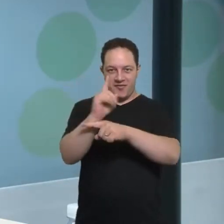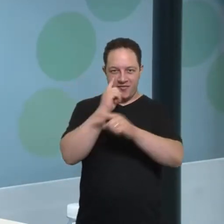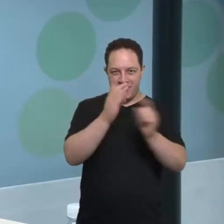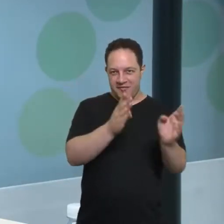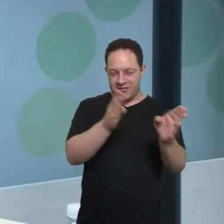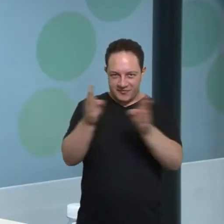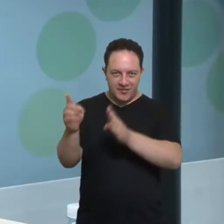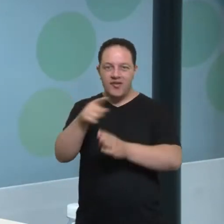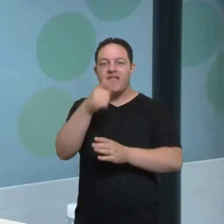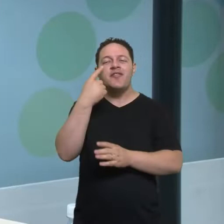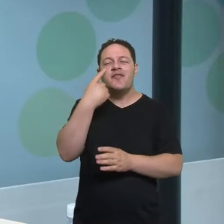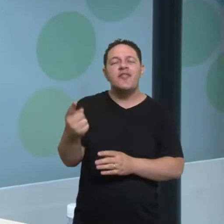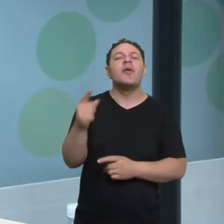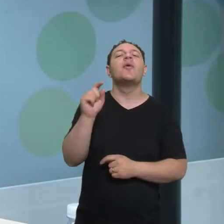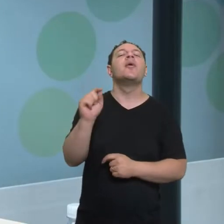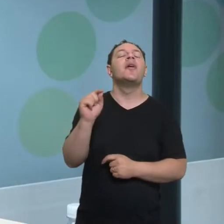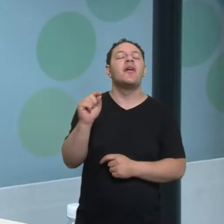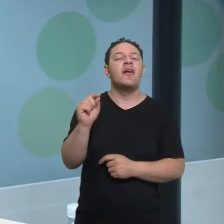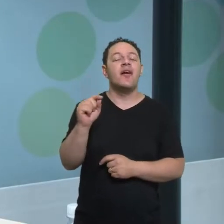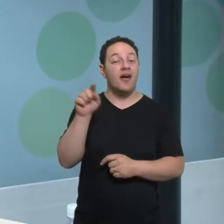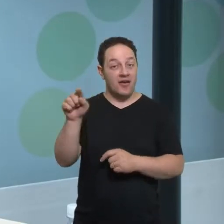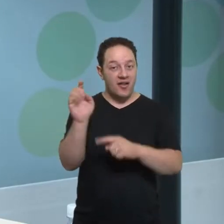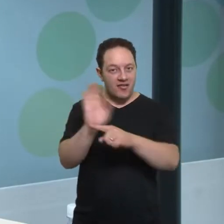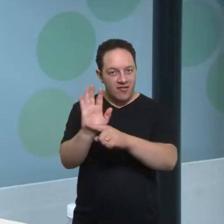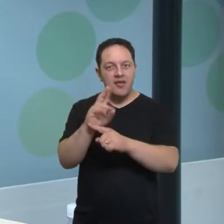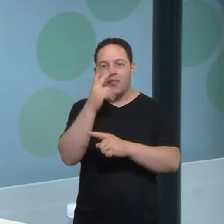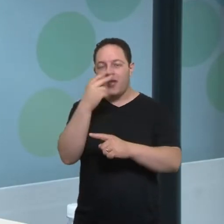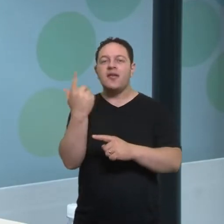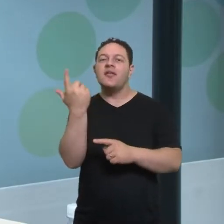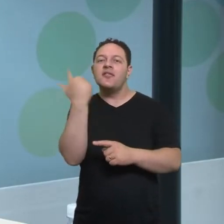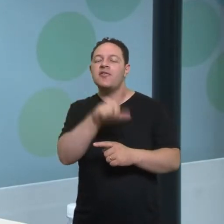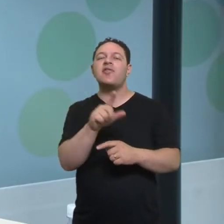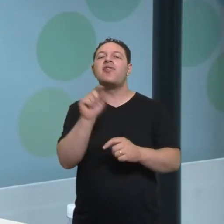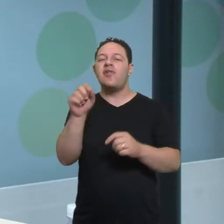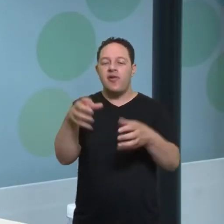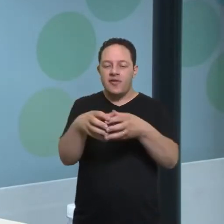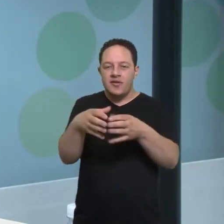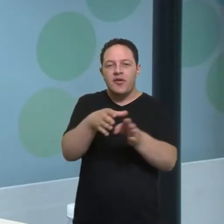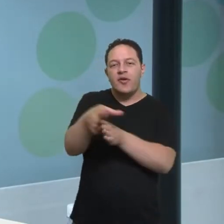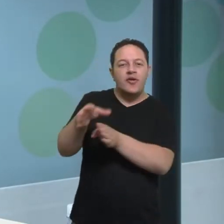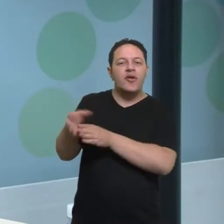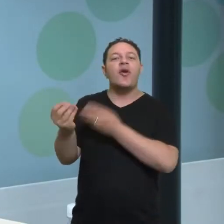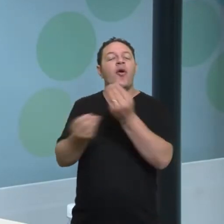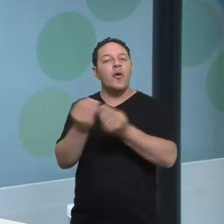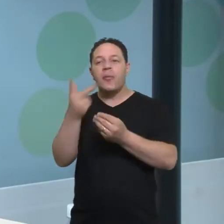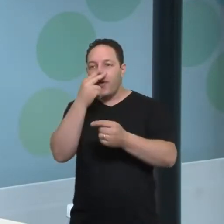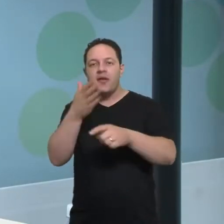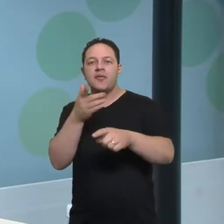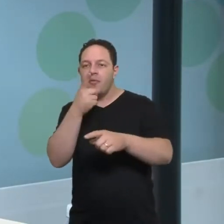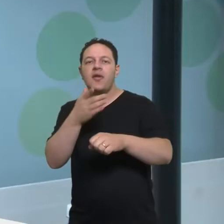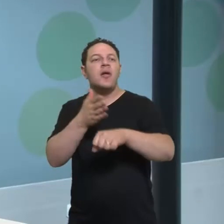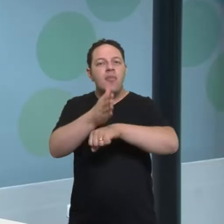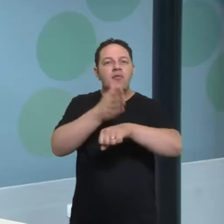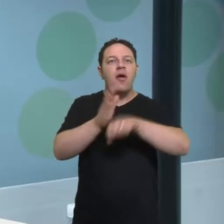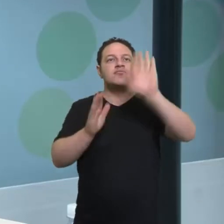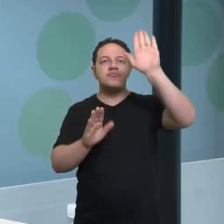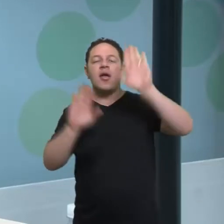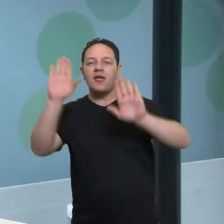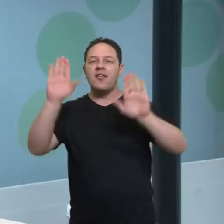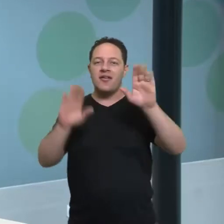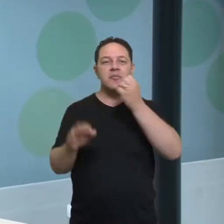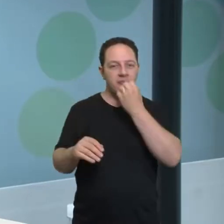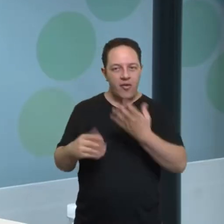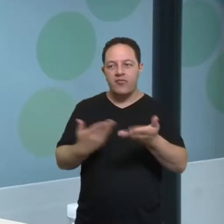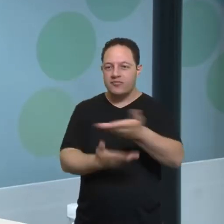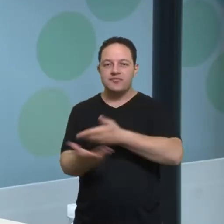vimos como eles realizaram conselho deles e como foi participativo participativo é